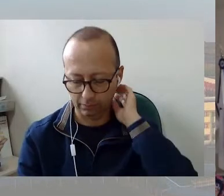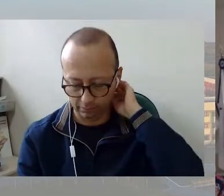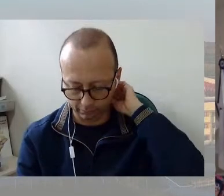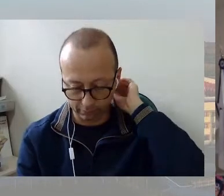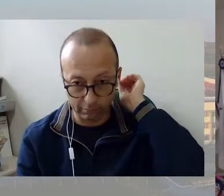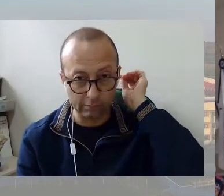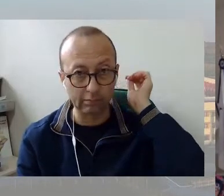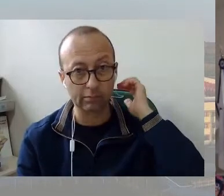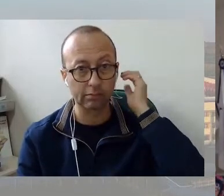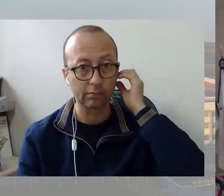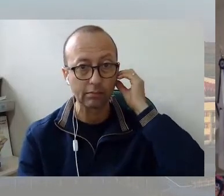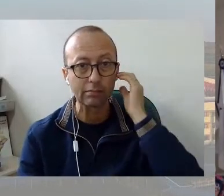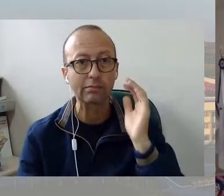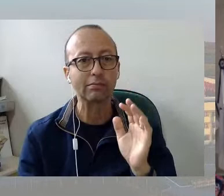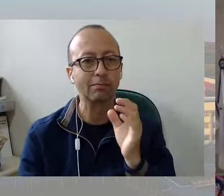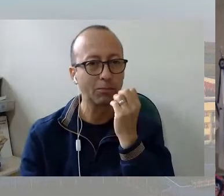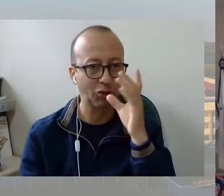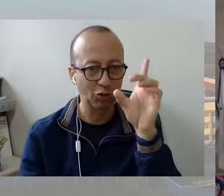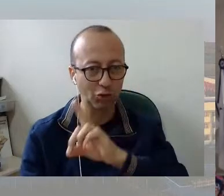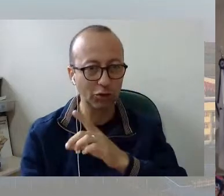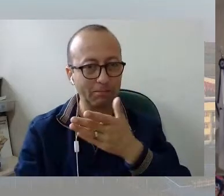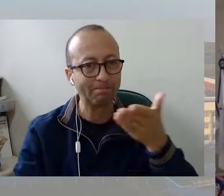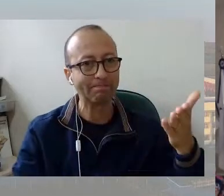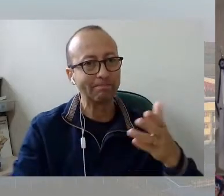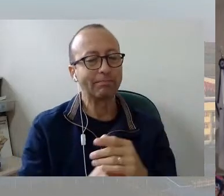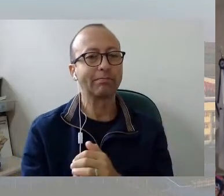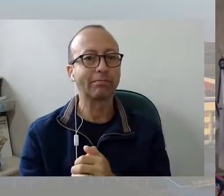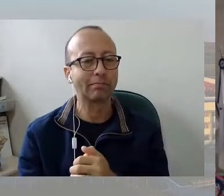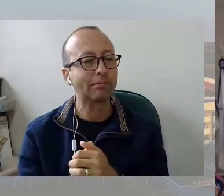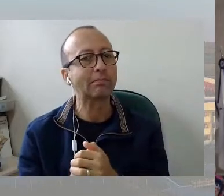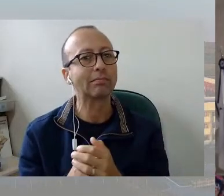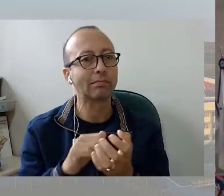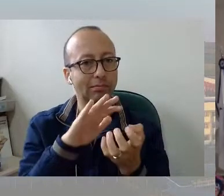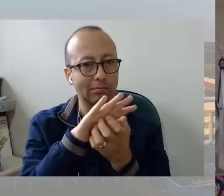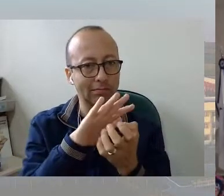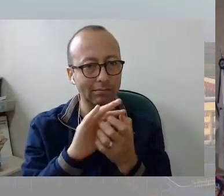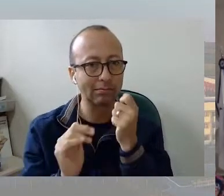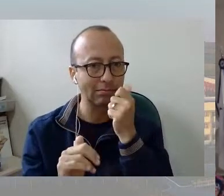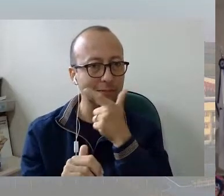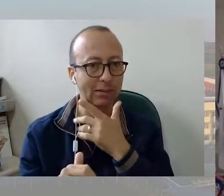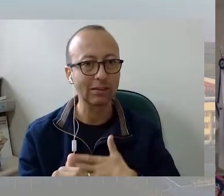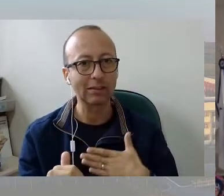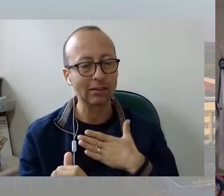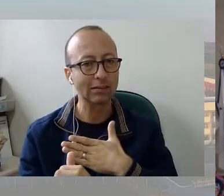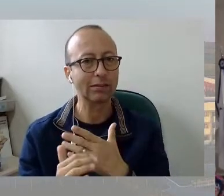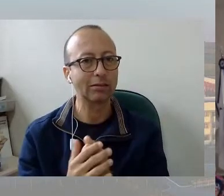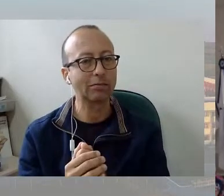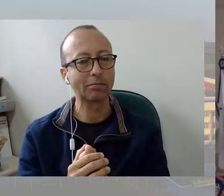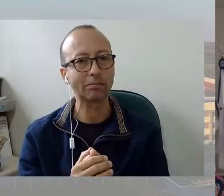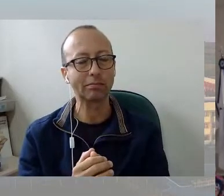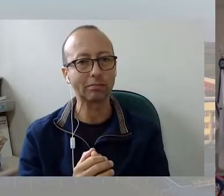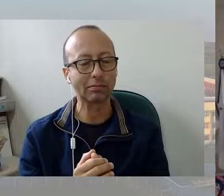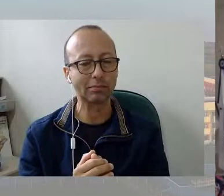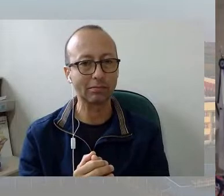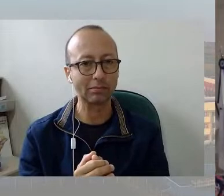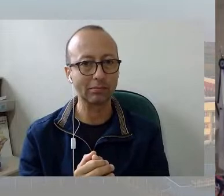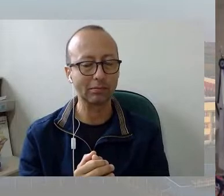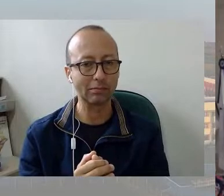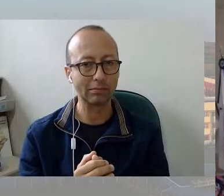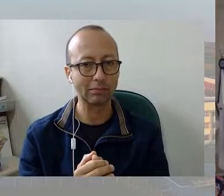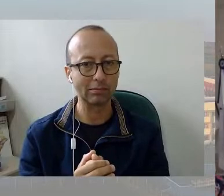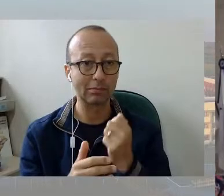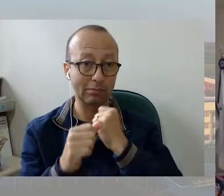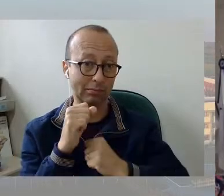Bom dia, pessoal. Então, representando o Campus Alegrete, né, nós tivemos a honra de sediar o